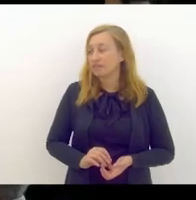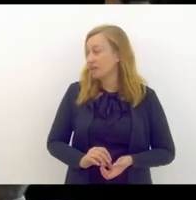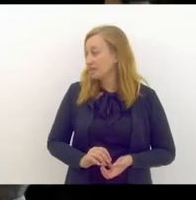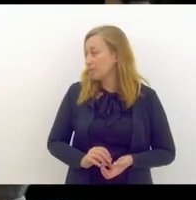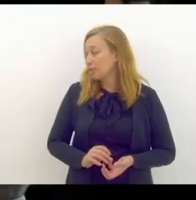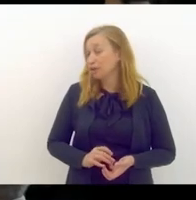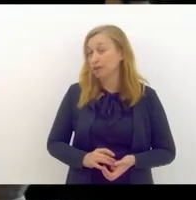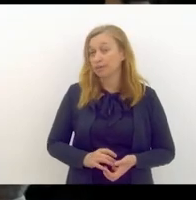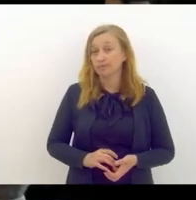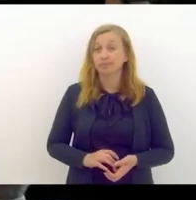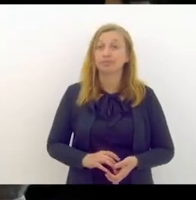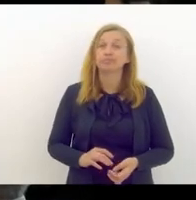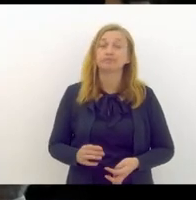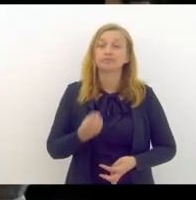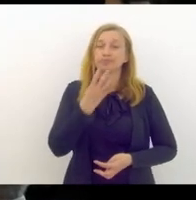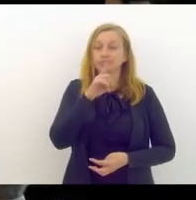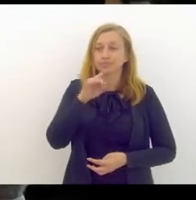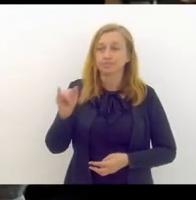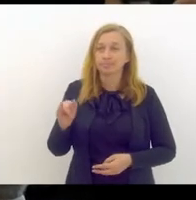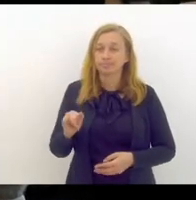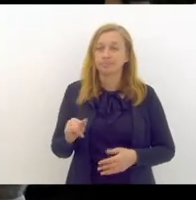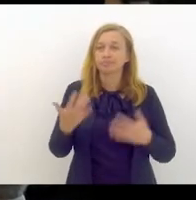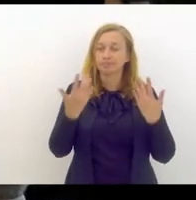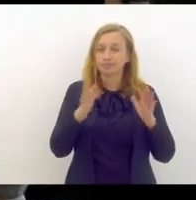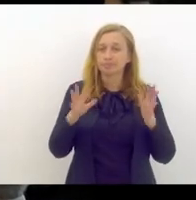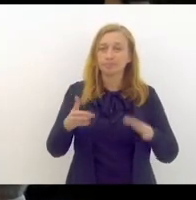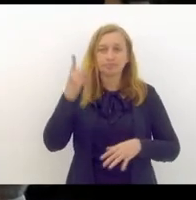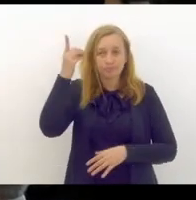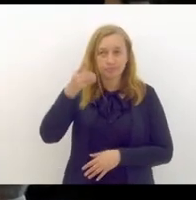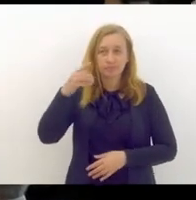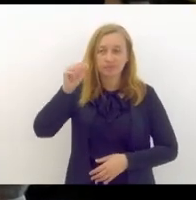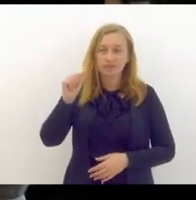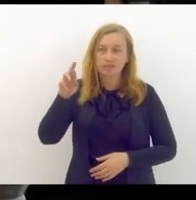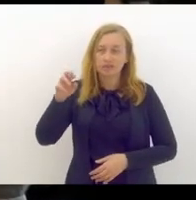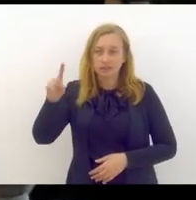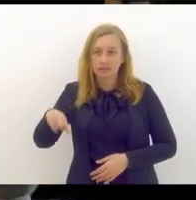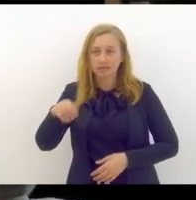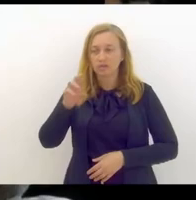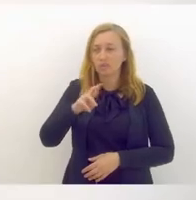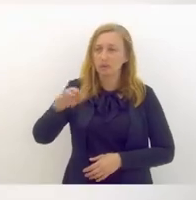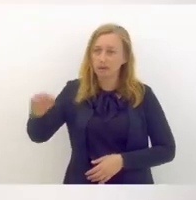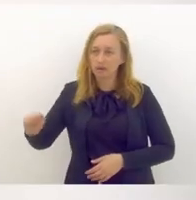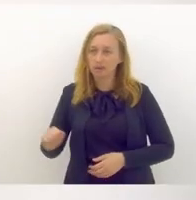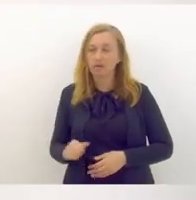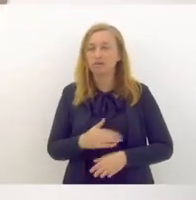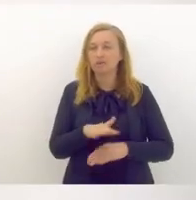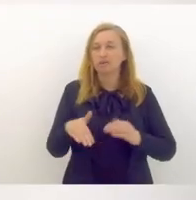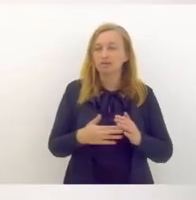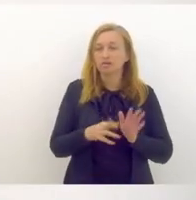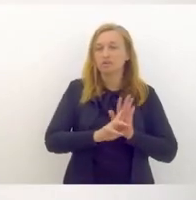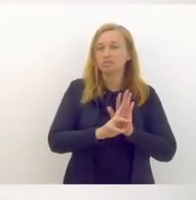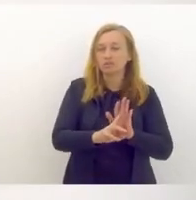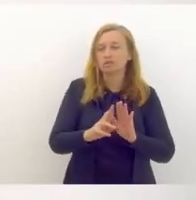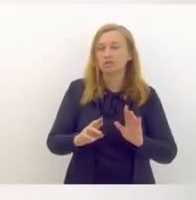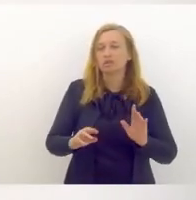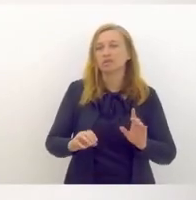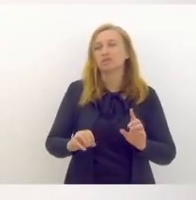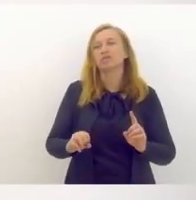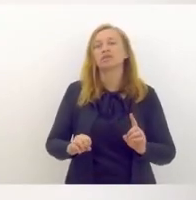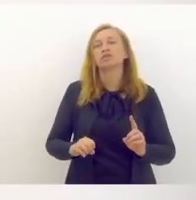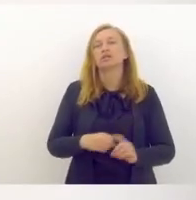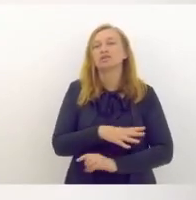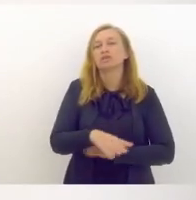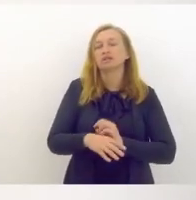Bom, primeiramente, bom dia a todos. Parabenizar o deputado André Correia, o Serafim, o Jari, né, e todos os representantes da sociedade civil.